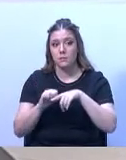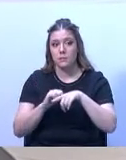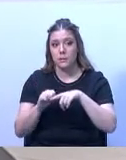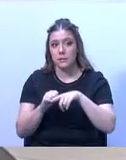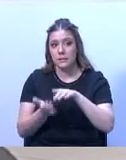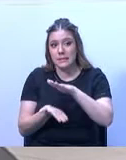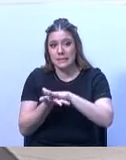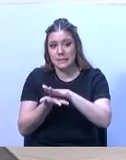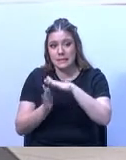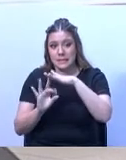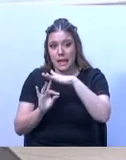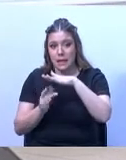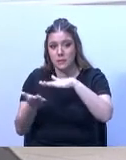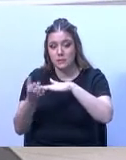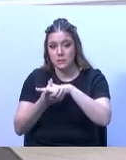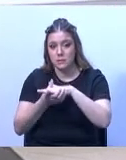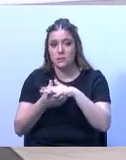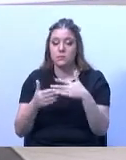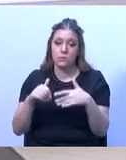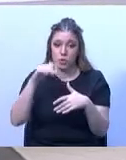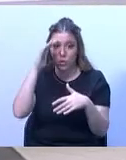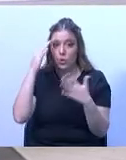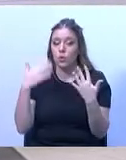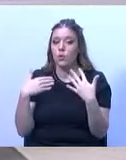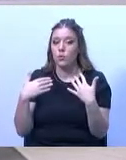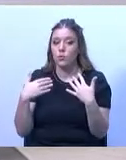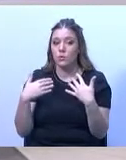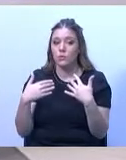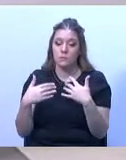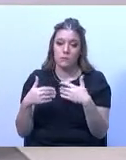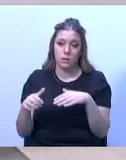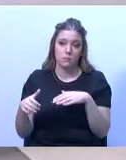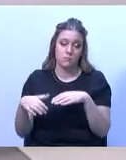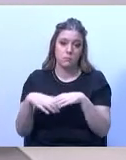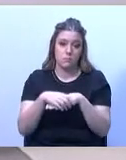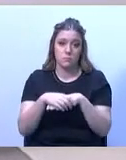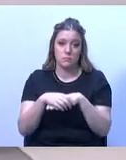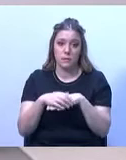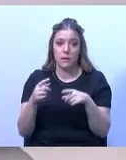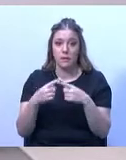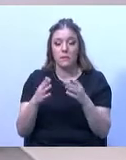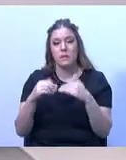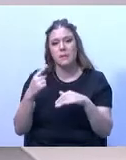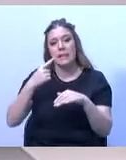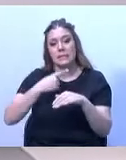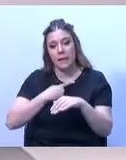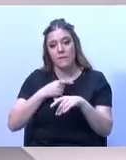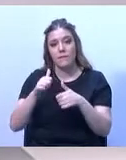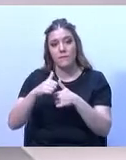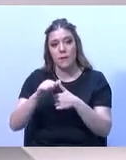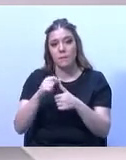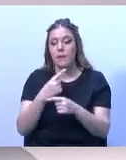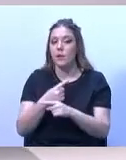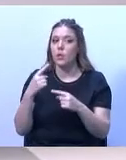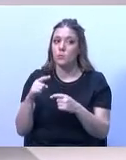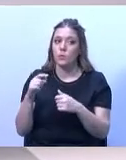Eu, tanto de verão, no verão ando com o calçado aberto, mas tenho que usar essa meia porque o pé cola-me